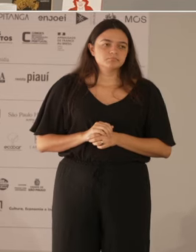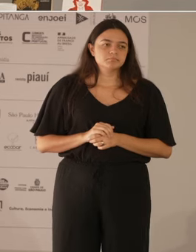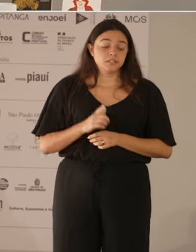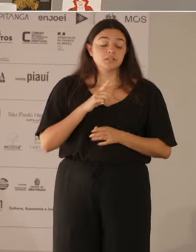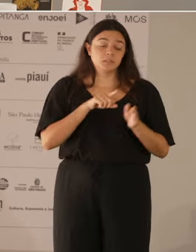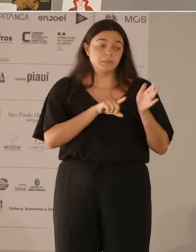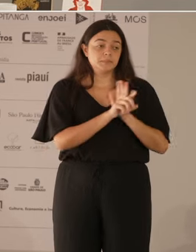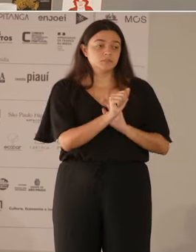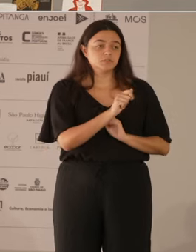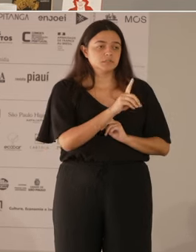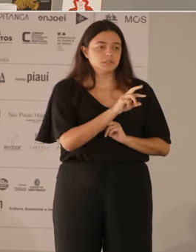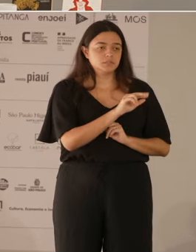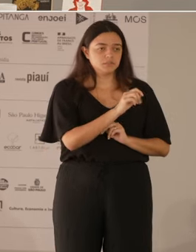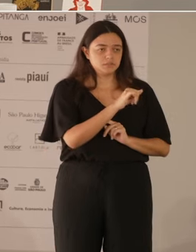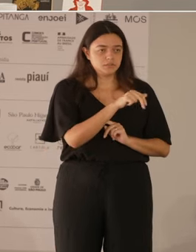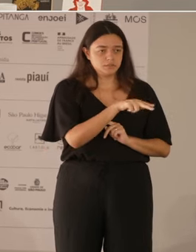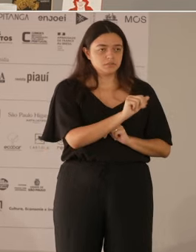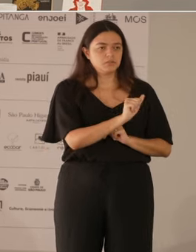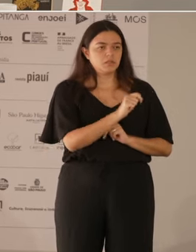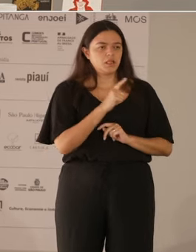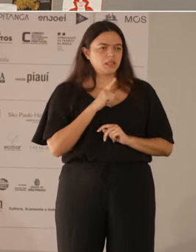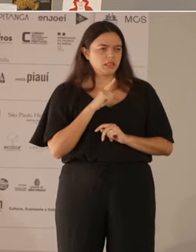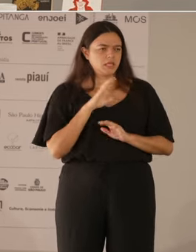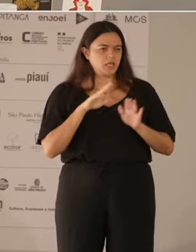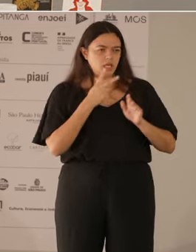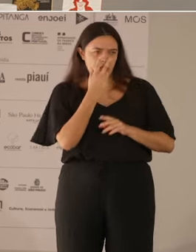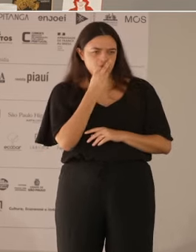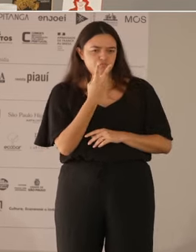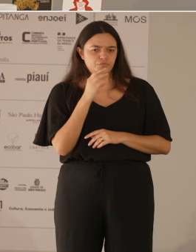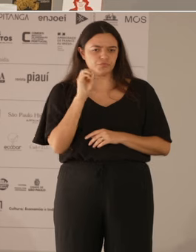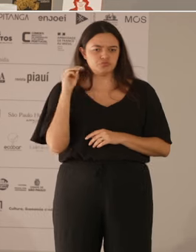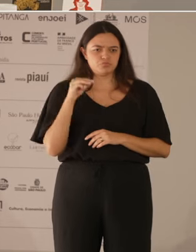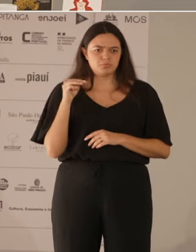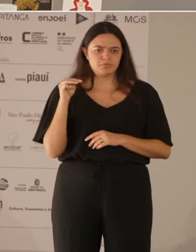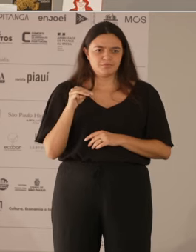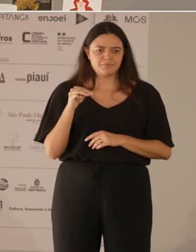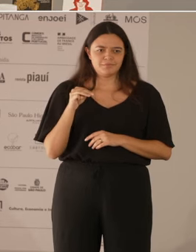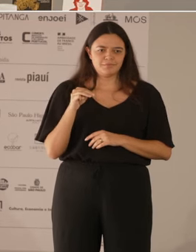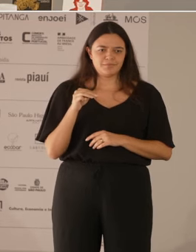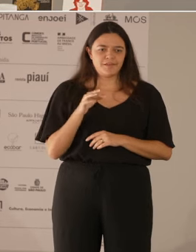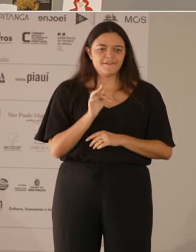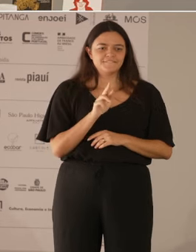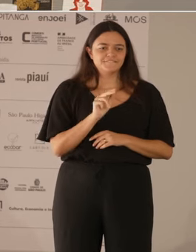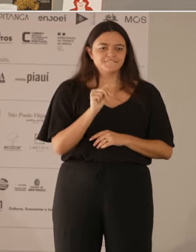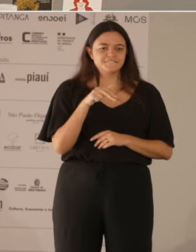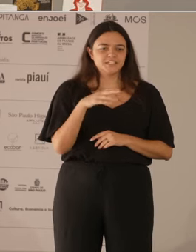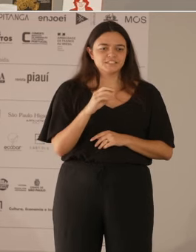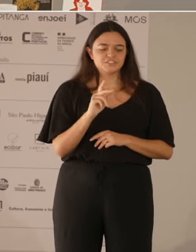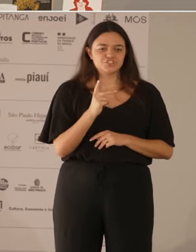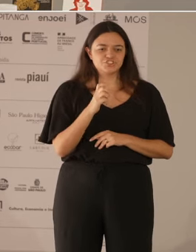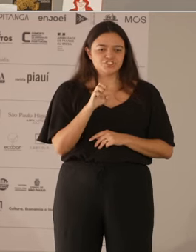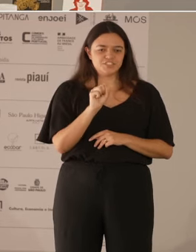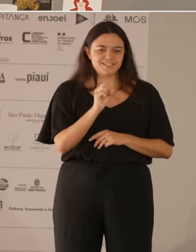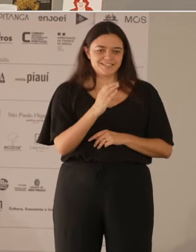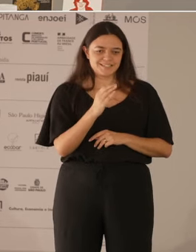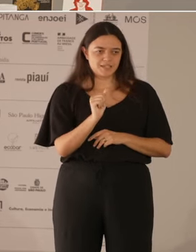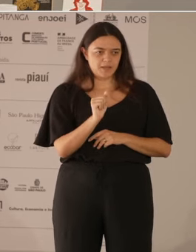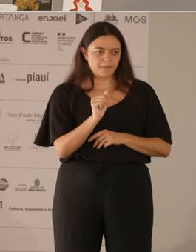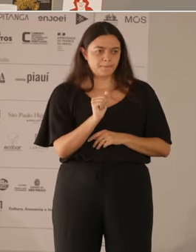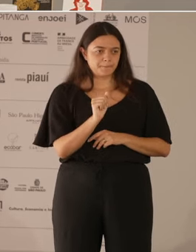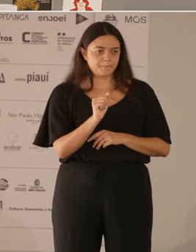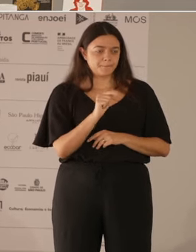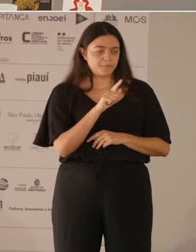Adriana aqui. Legal que estão chegando as perguntas, a gente tem mais ou menos uns 20 minutos ainda, né? É uma pergunta da Francesca, jornalista, que diz: Adriana, você